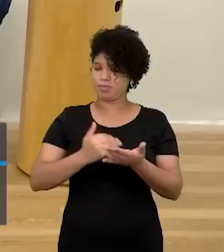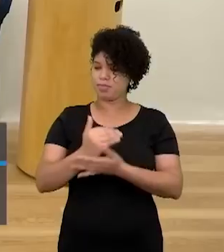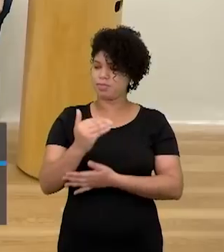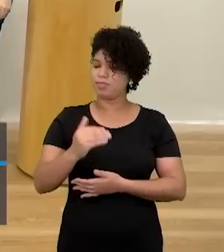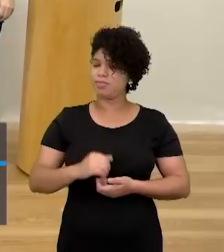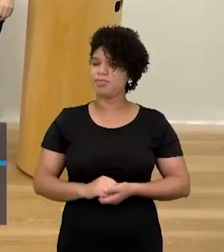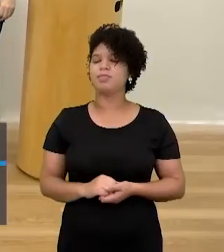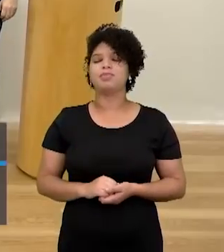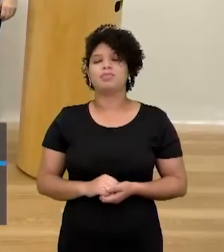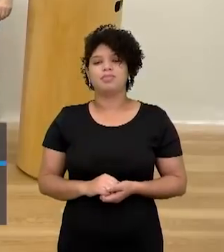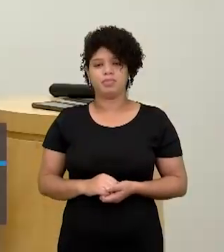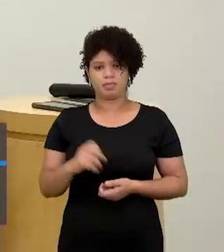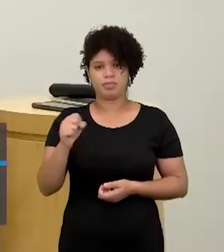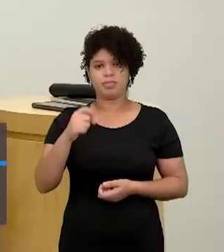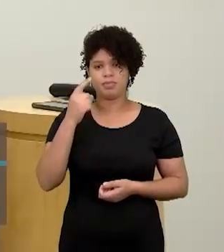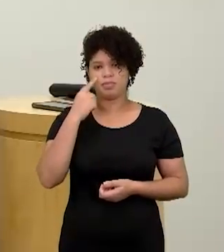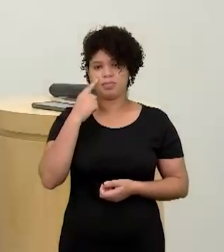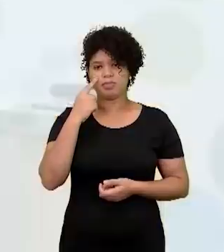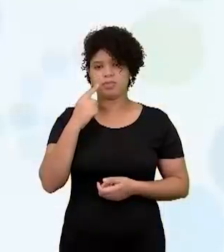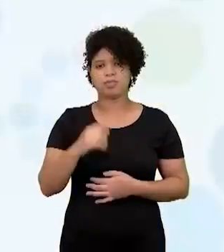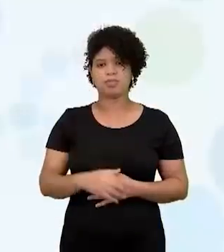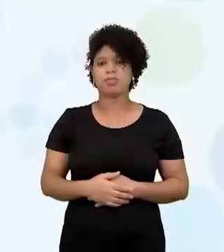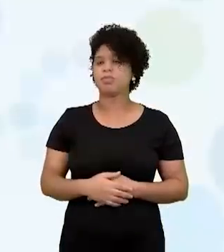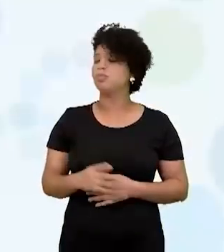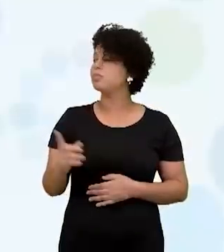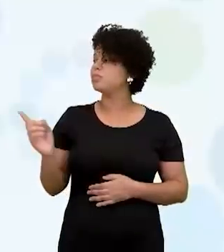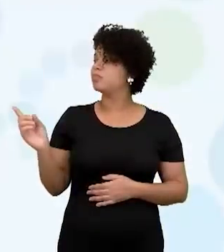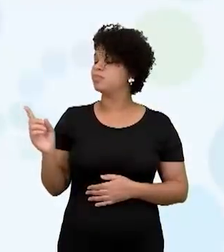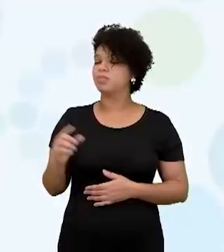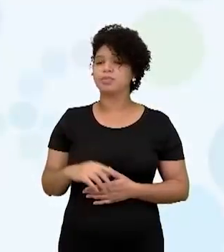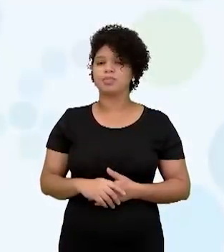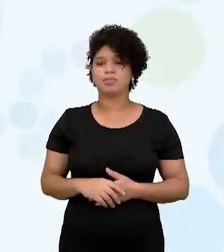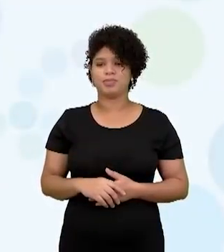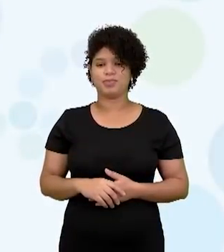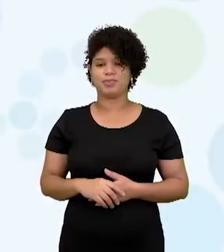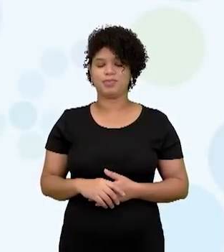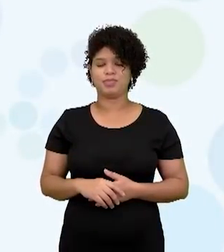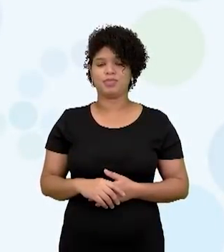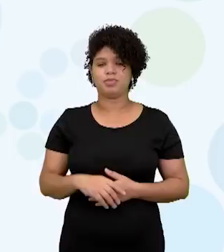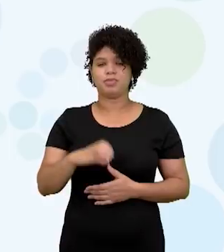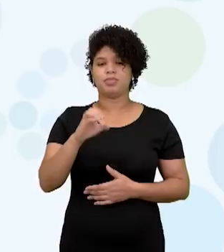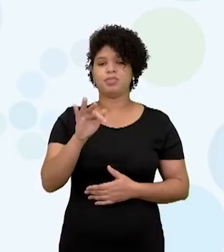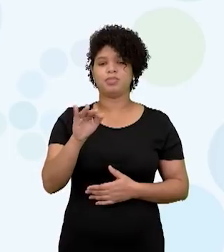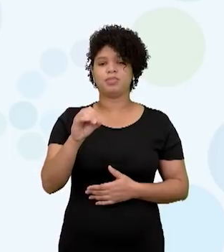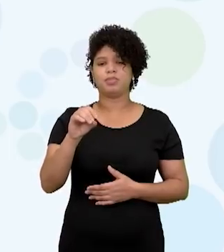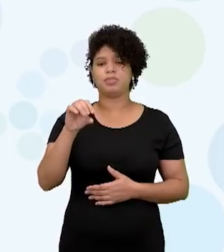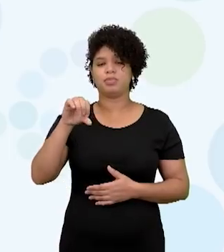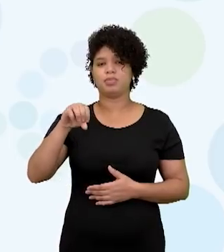professora Roberta? Vamos destacar a habilidade. Então, pode mostrar para eles. A habilidade de hoje é